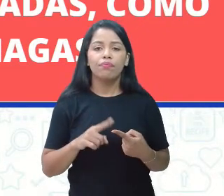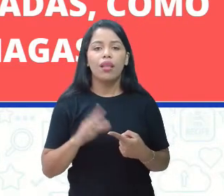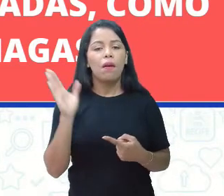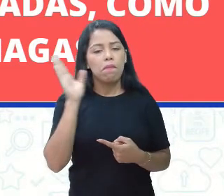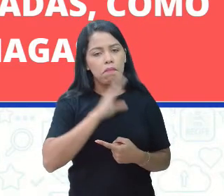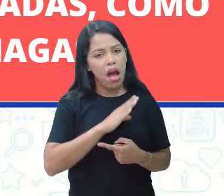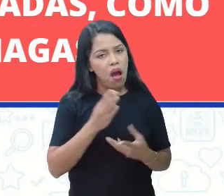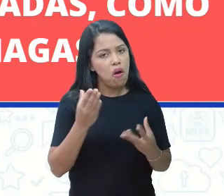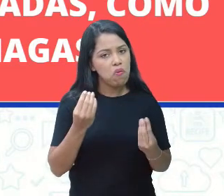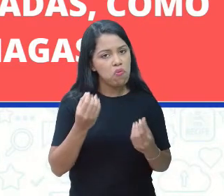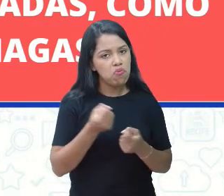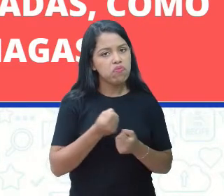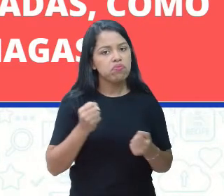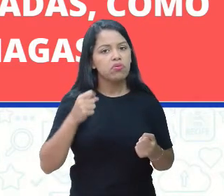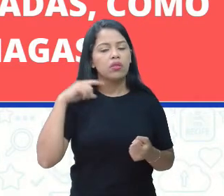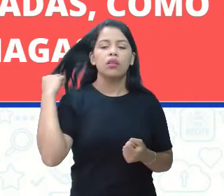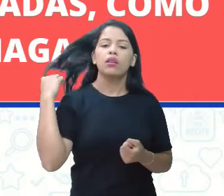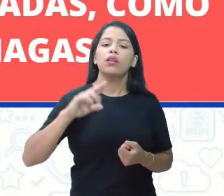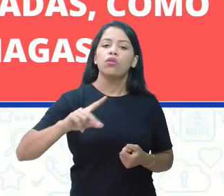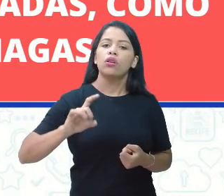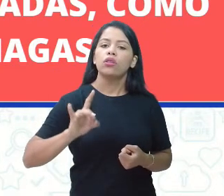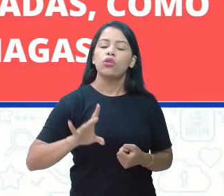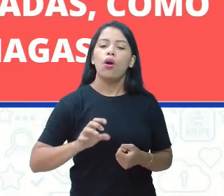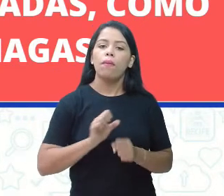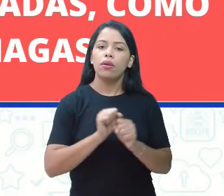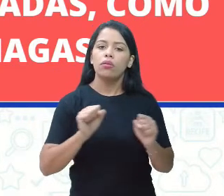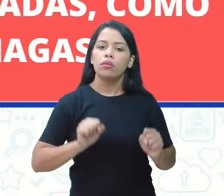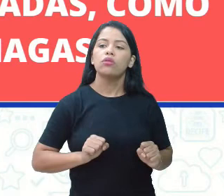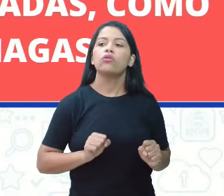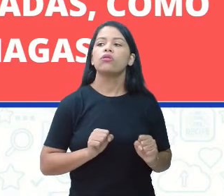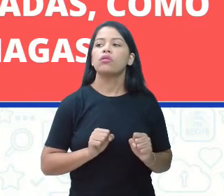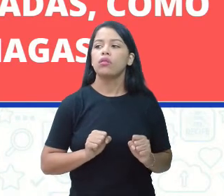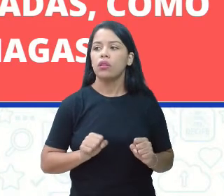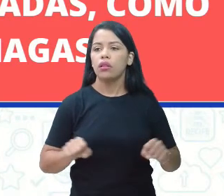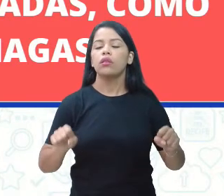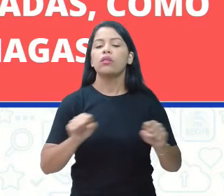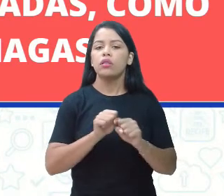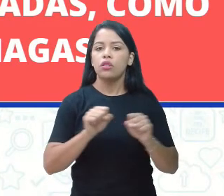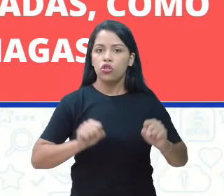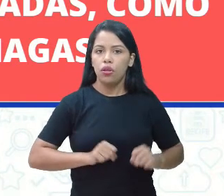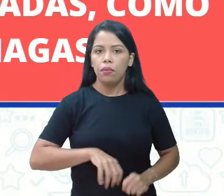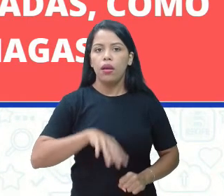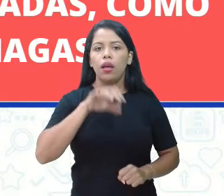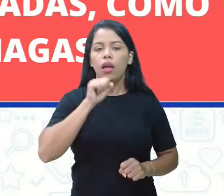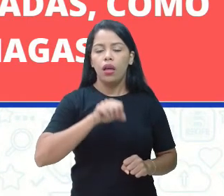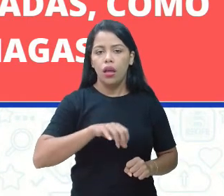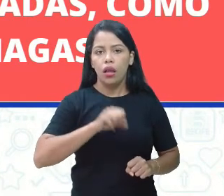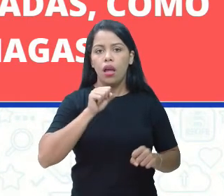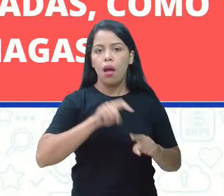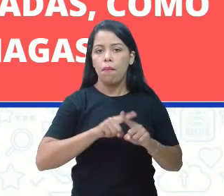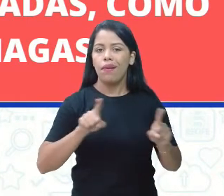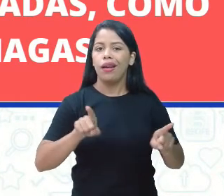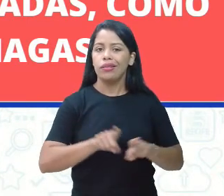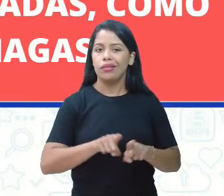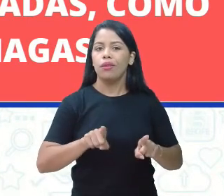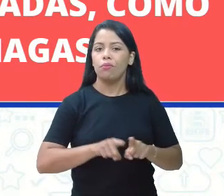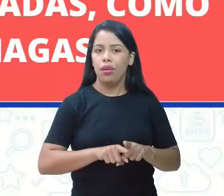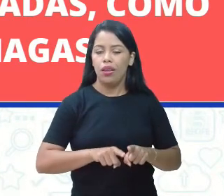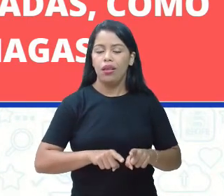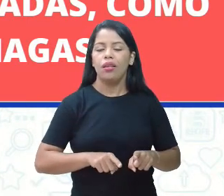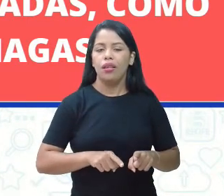mal muito grande, não só para o sistema respiratório, mas também vai atingir aí o sistema cardiovascular.